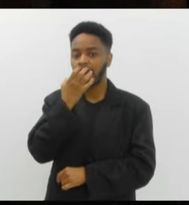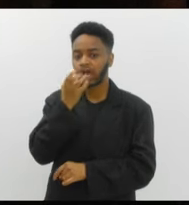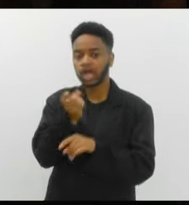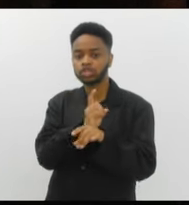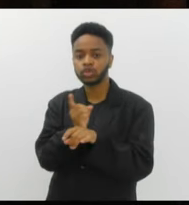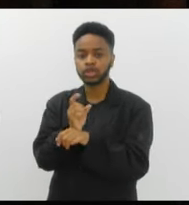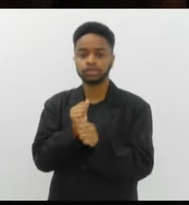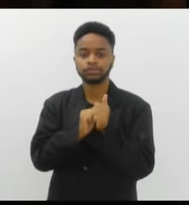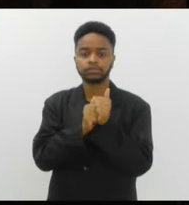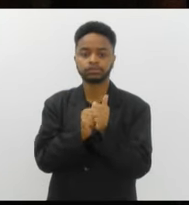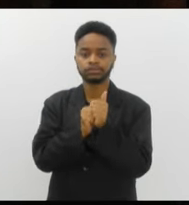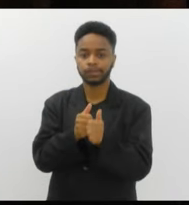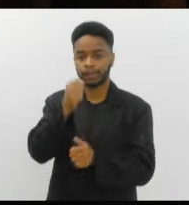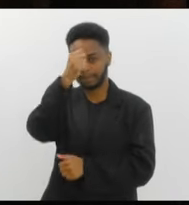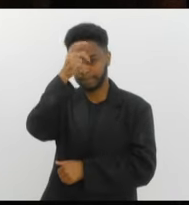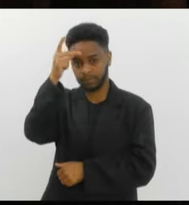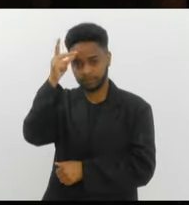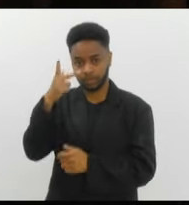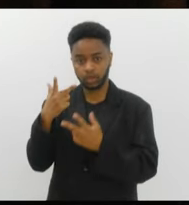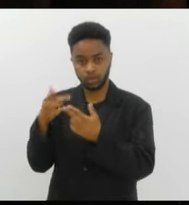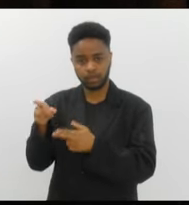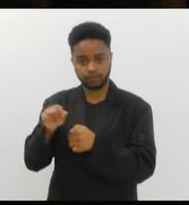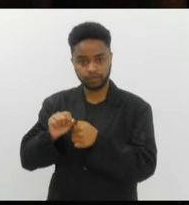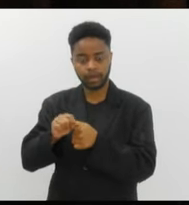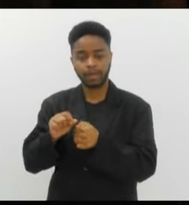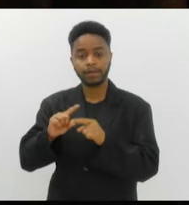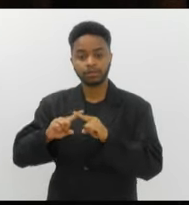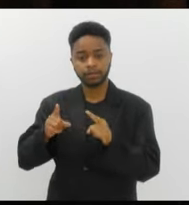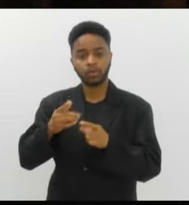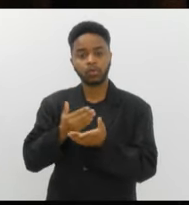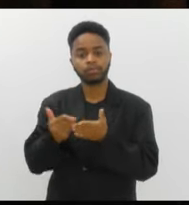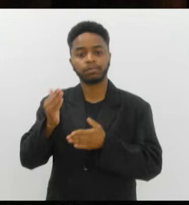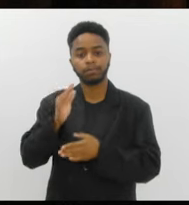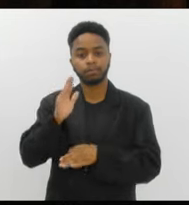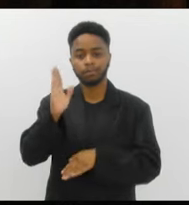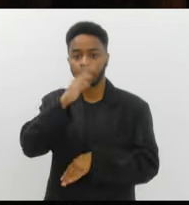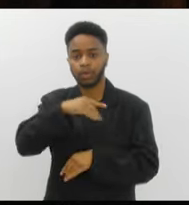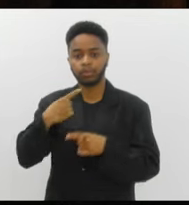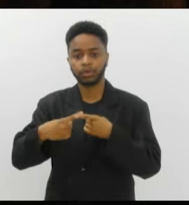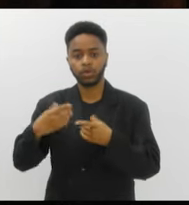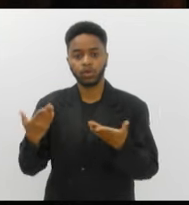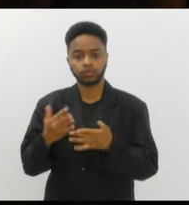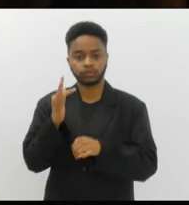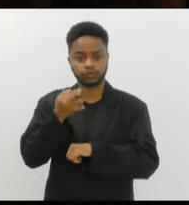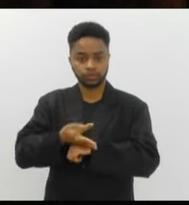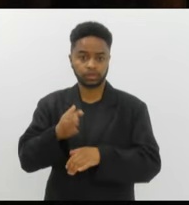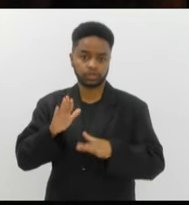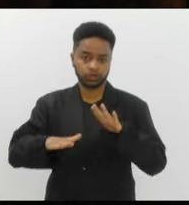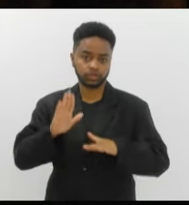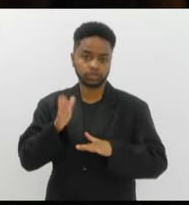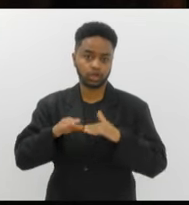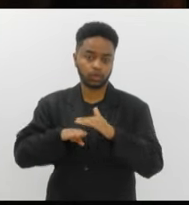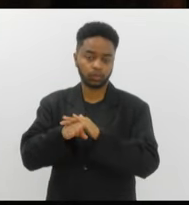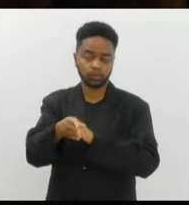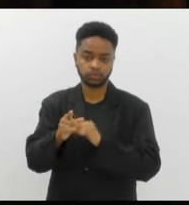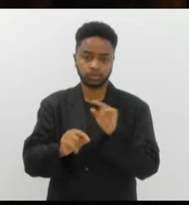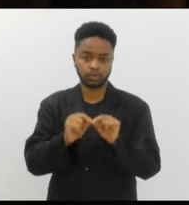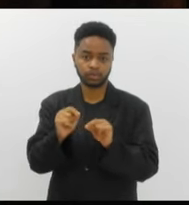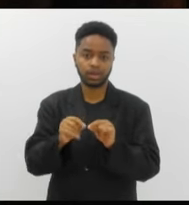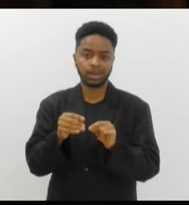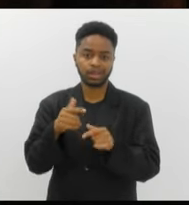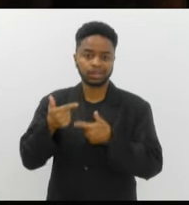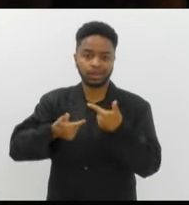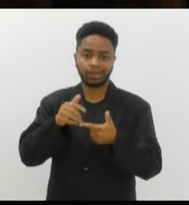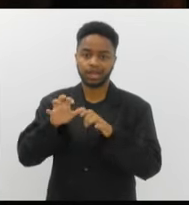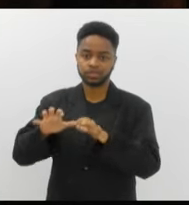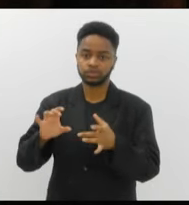tal qual ele é de Lula, já começaram mal porque faltaram o trabalho hoje. Talvez estejam acostumados com esse ritmo na